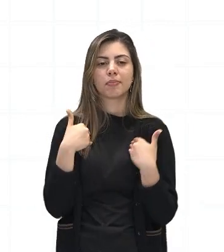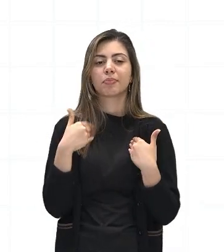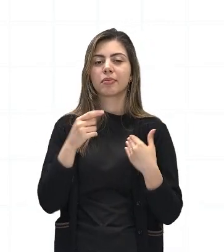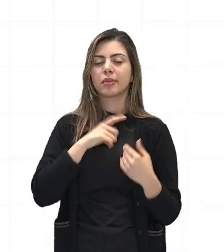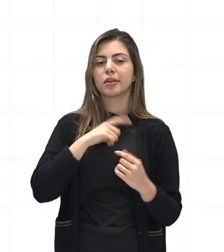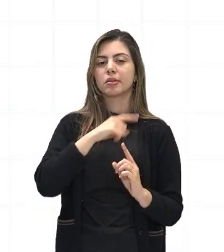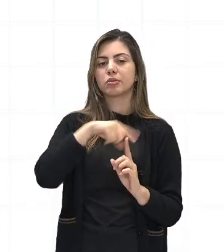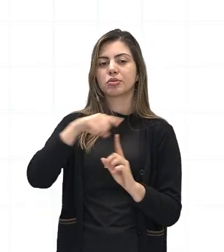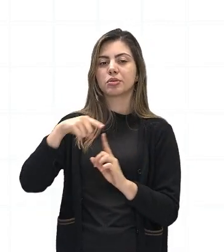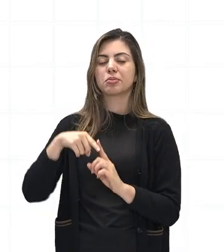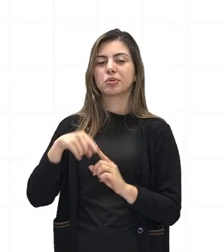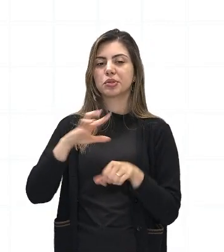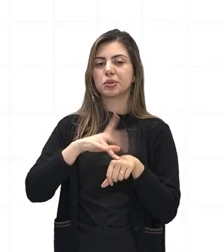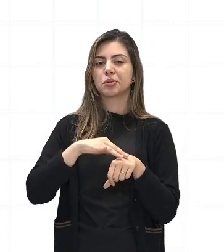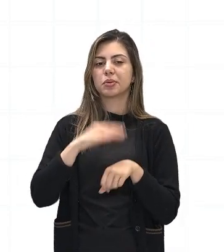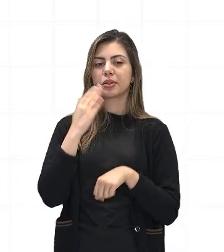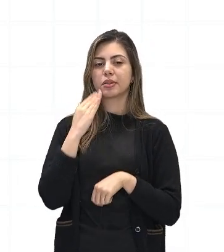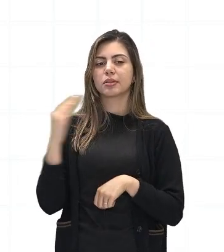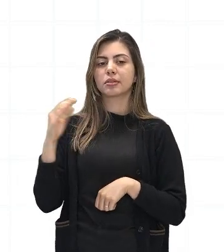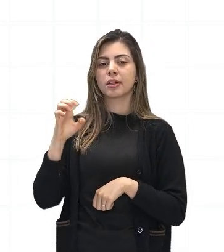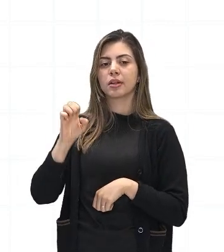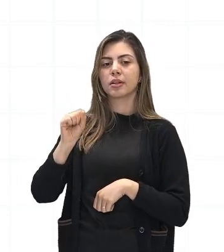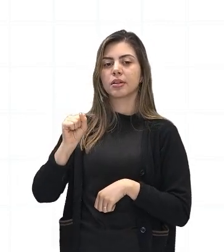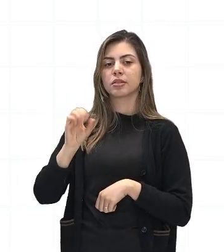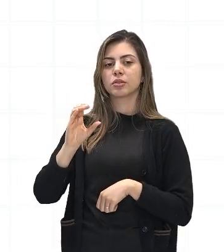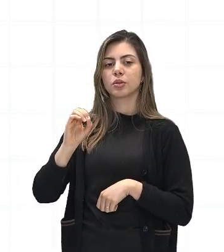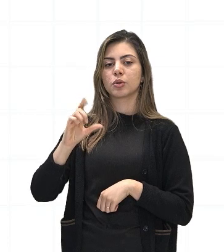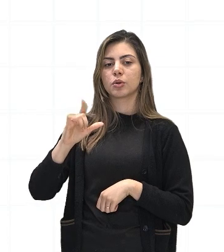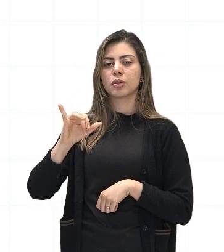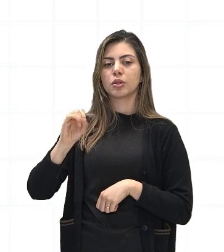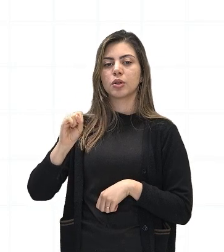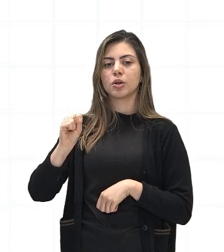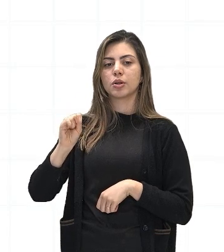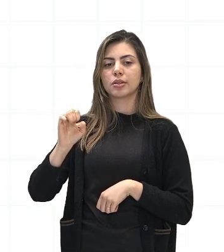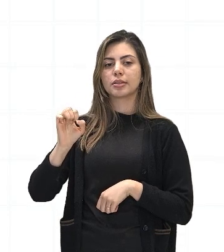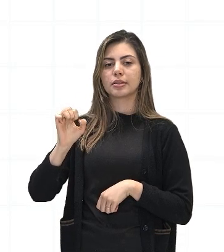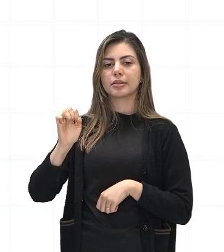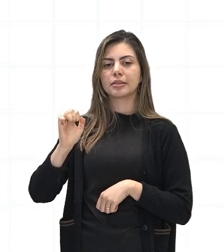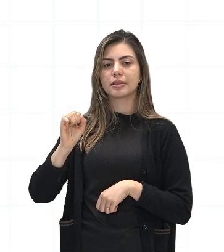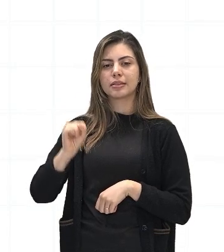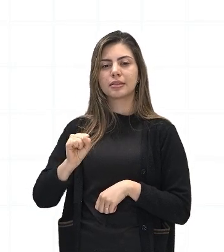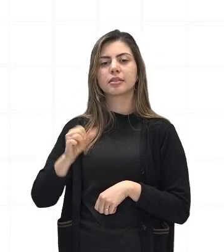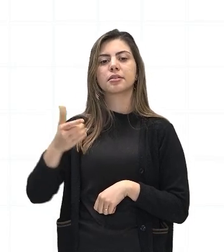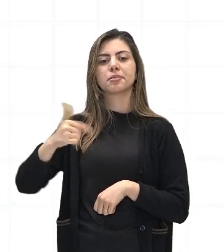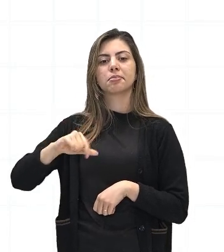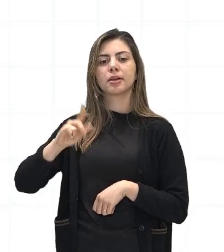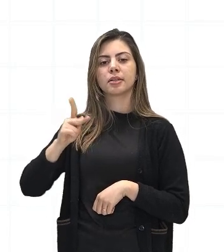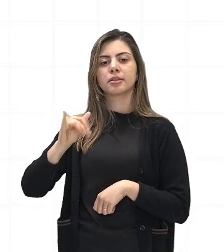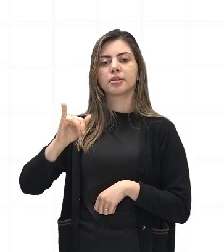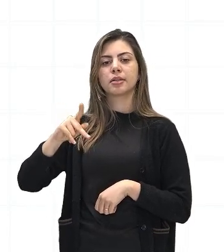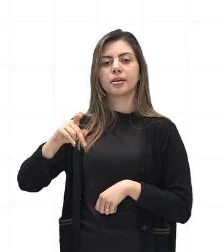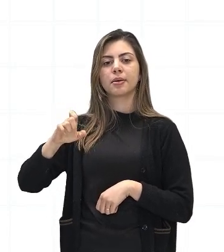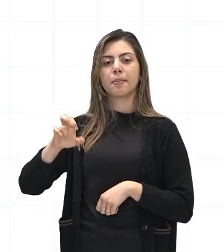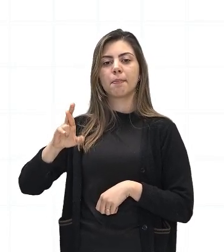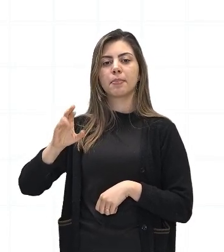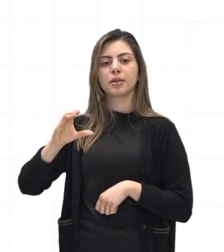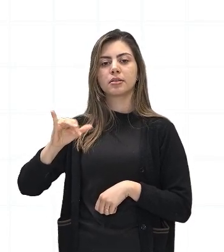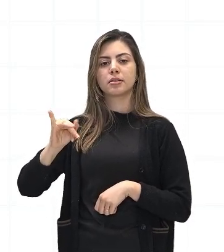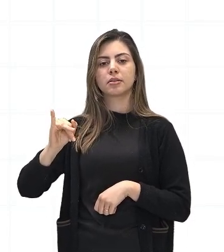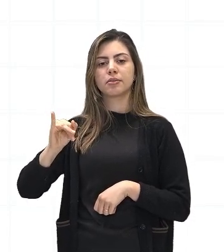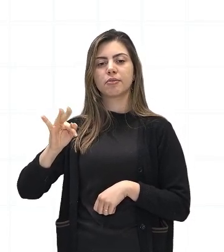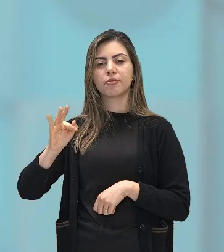e hiperlordoses. Professor, o que é isso? O que é desvio postural,